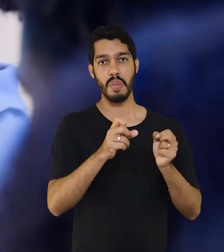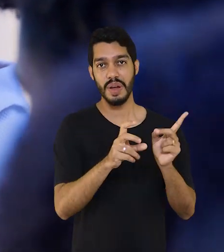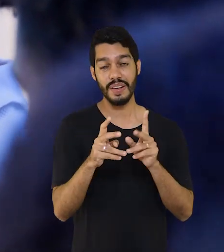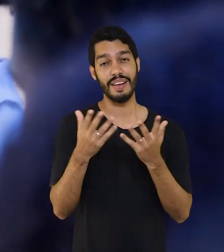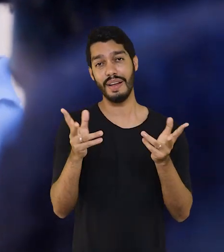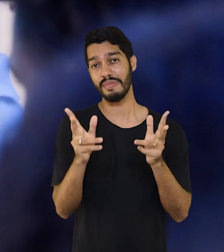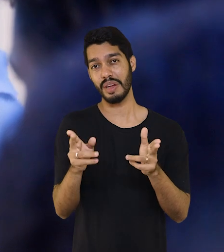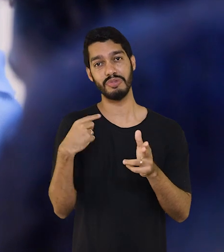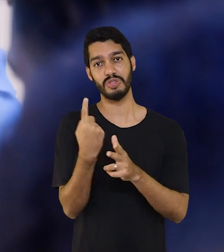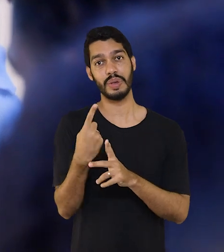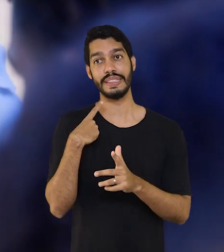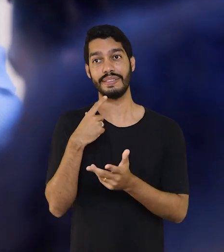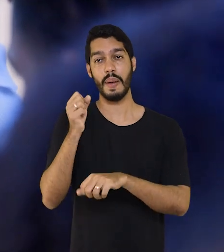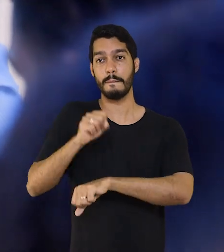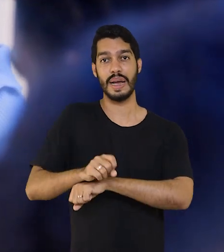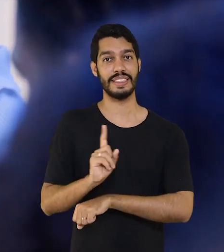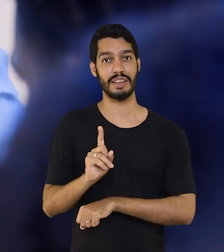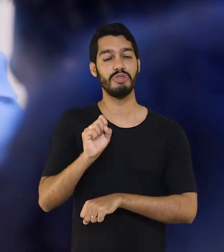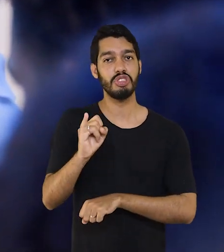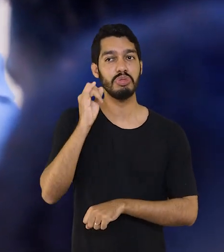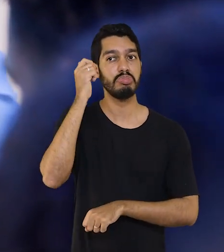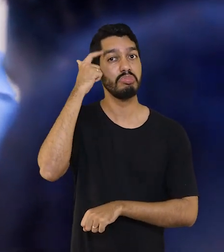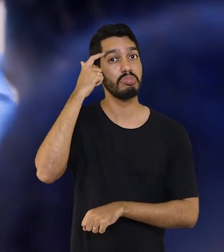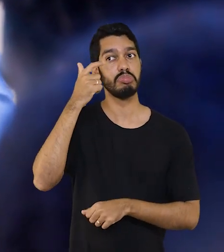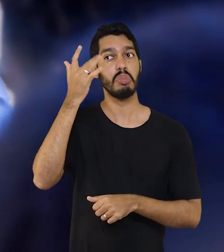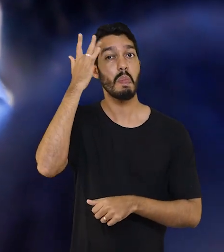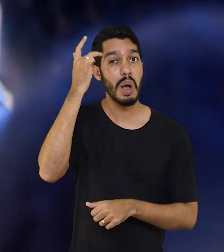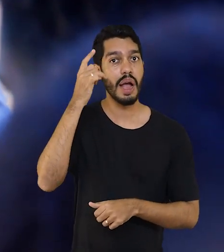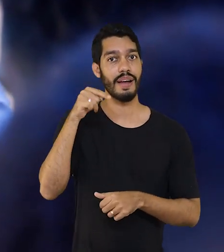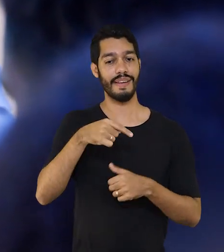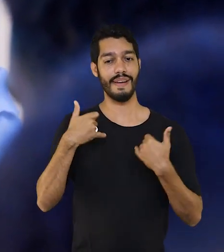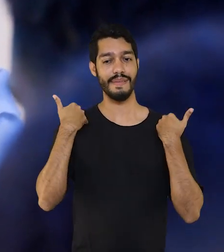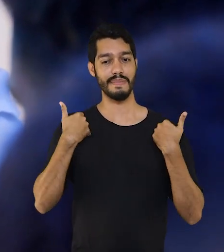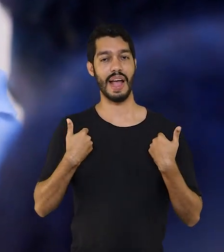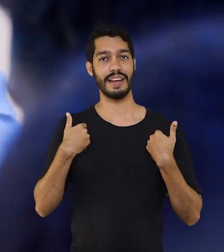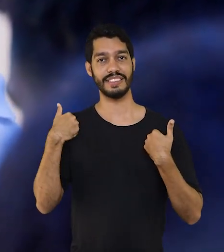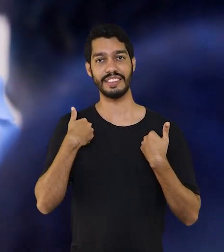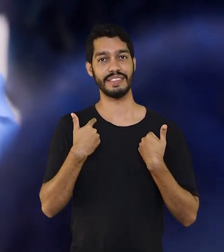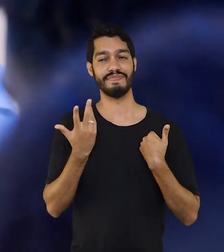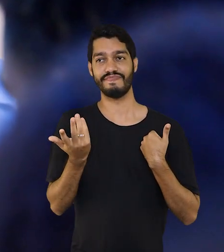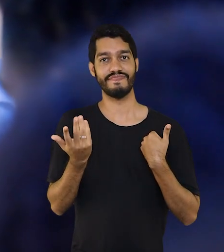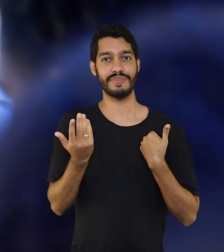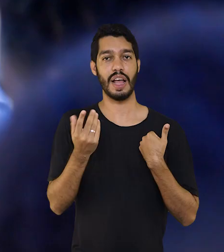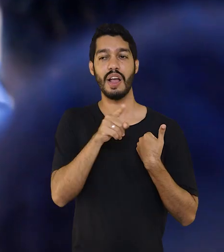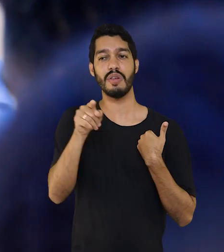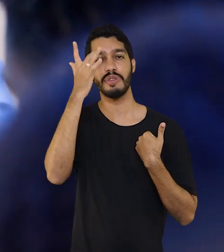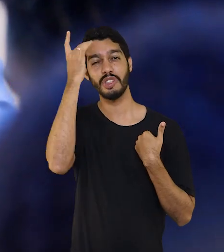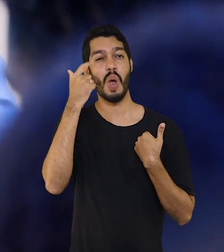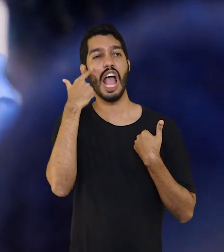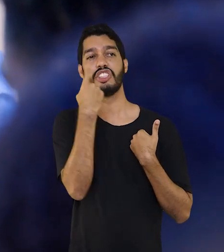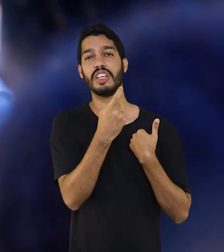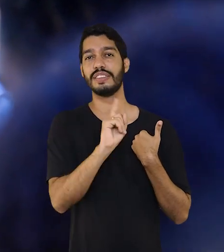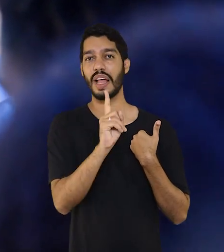funcionários. Porém, é que a gente conversa sobre não parar nisso. Então, se amanhã a marquinha de fita sair de moda, o que ela vai